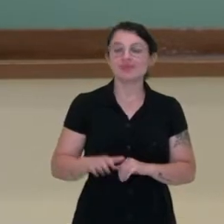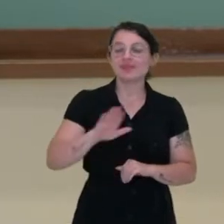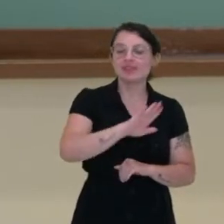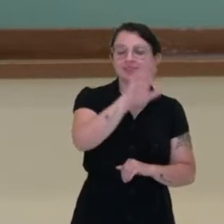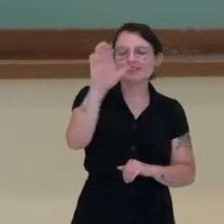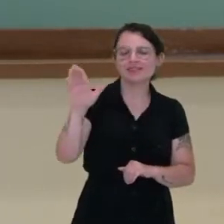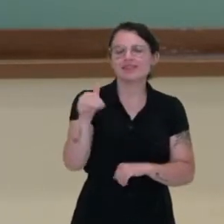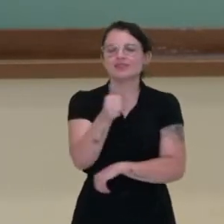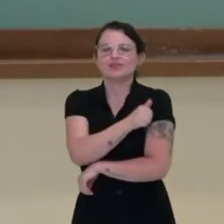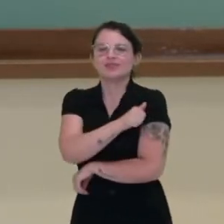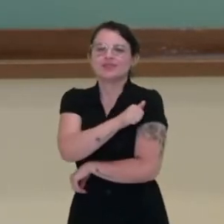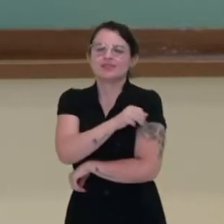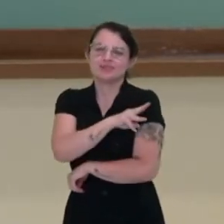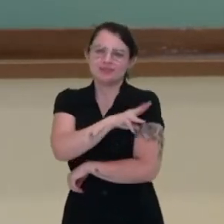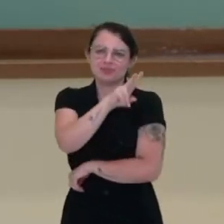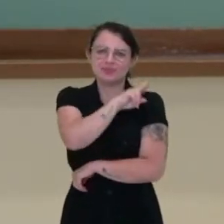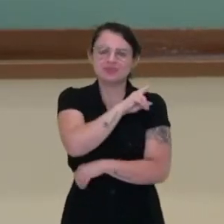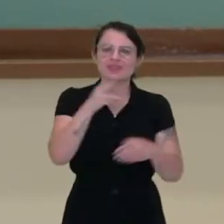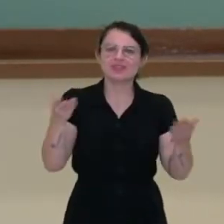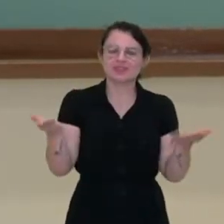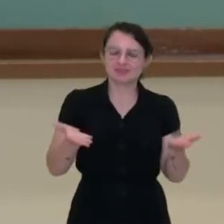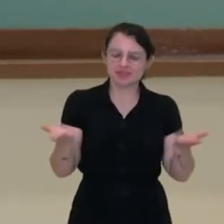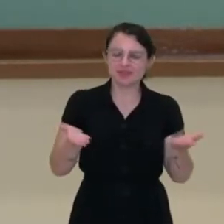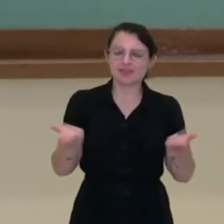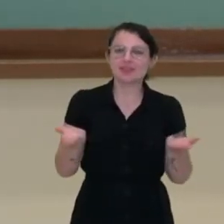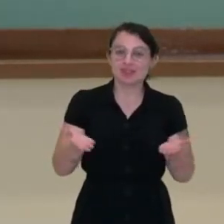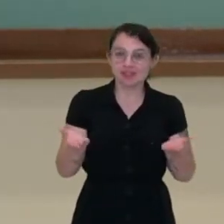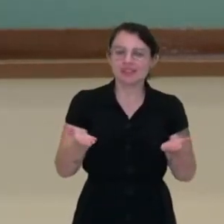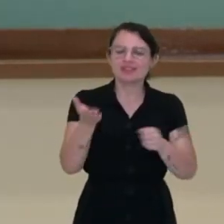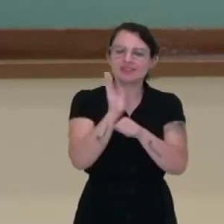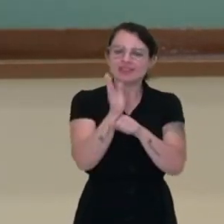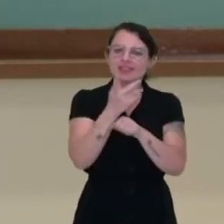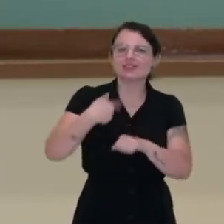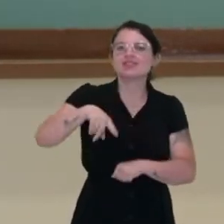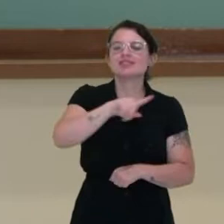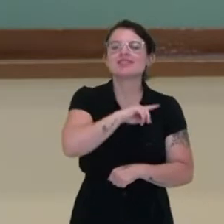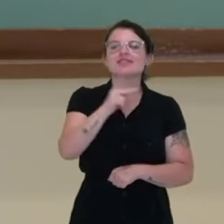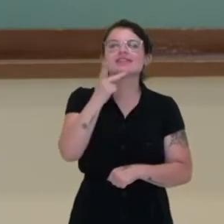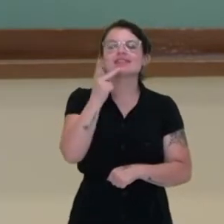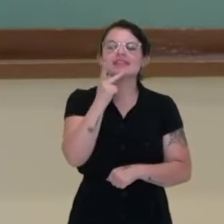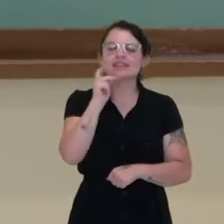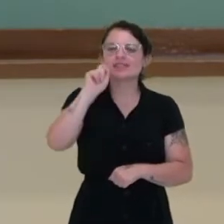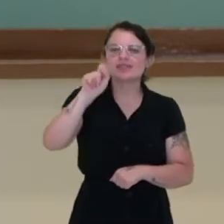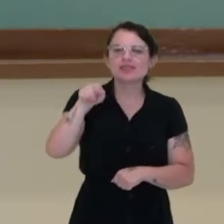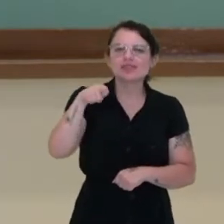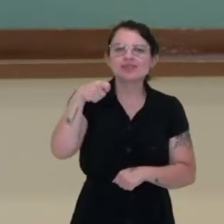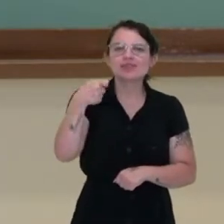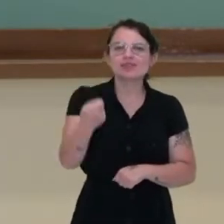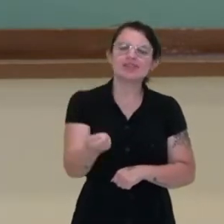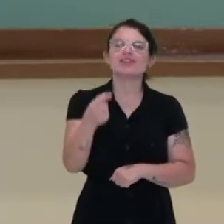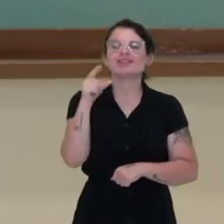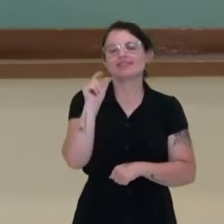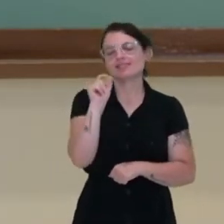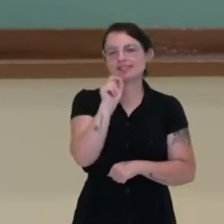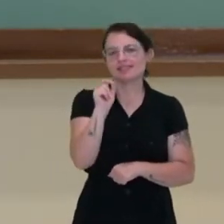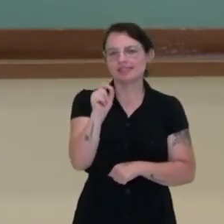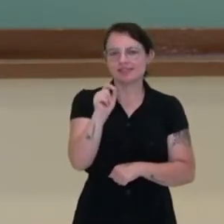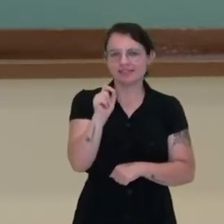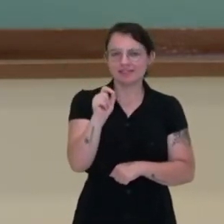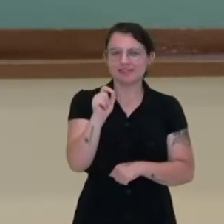Olá, estudantes da terceira série do ensino médio. Neste vídeo nós vamos falar sobre